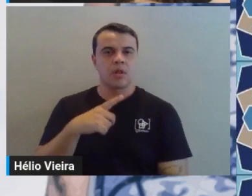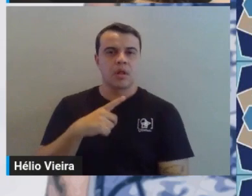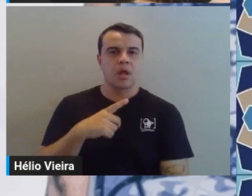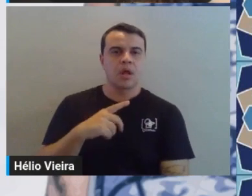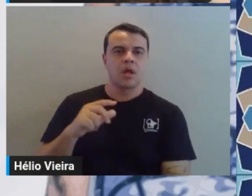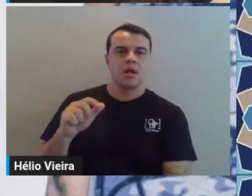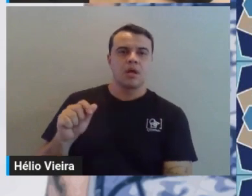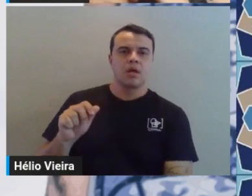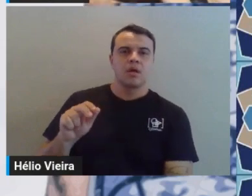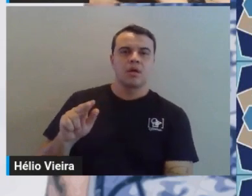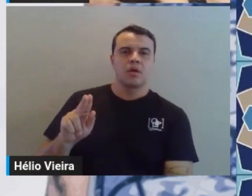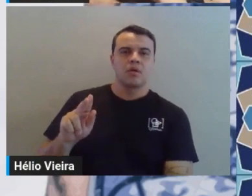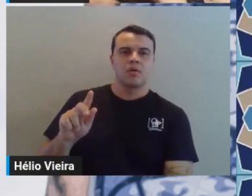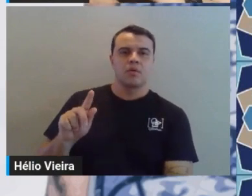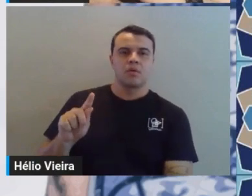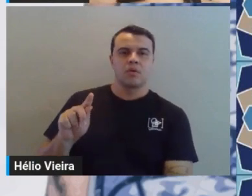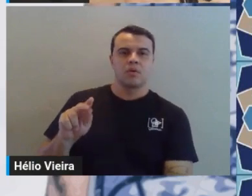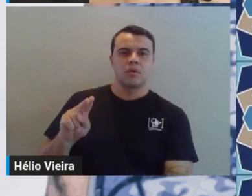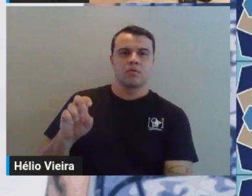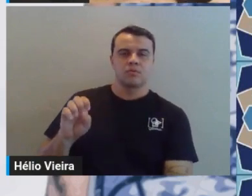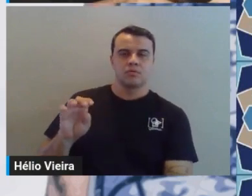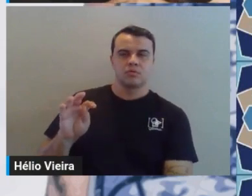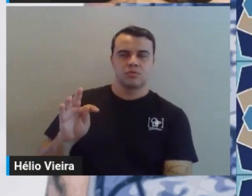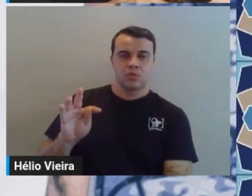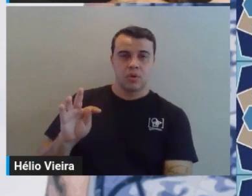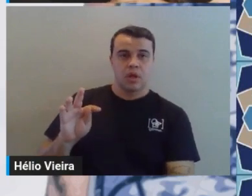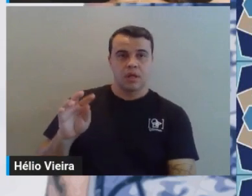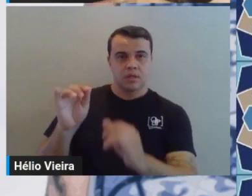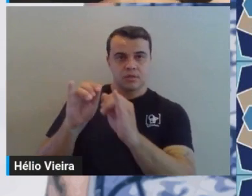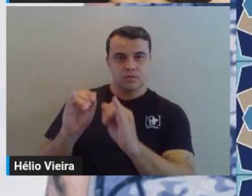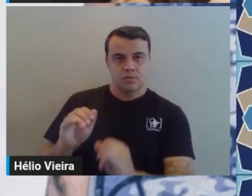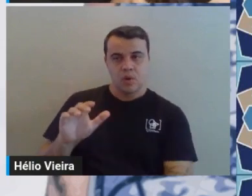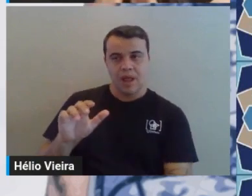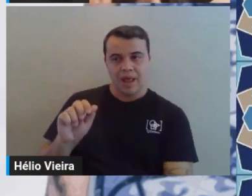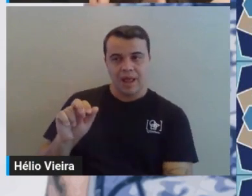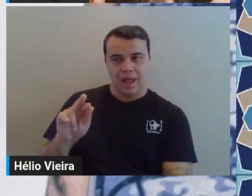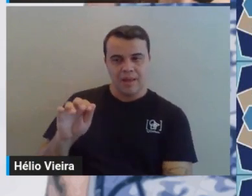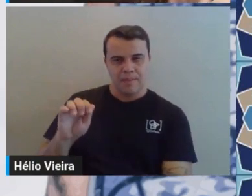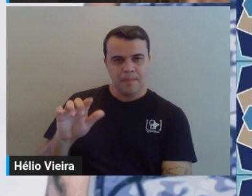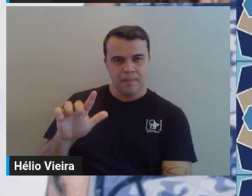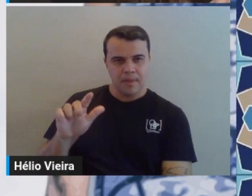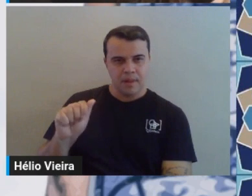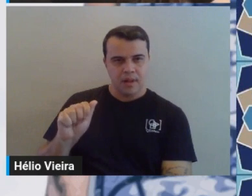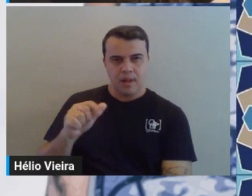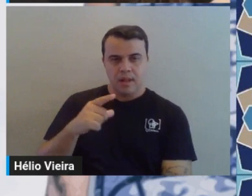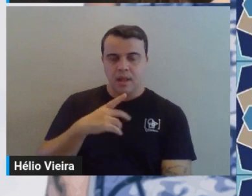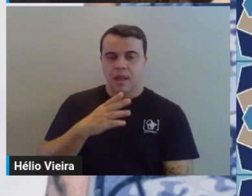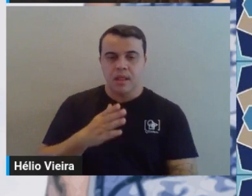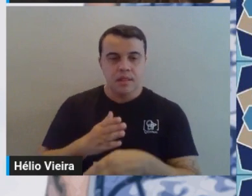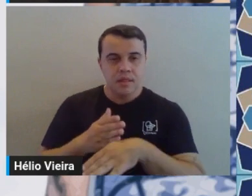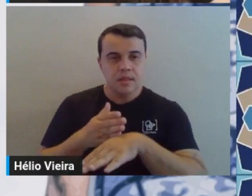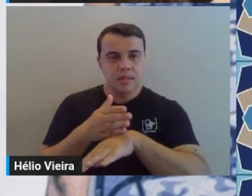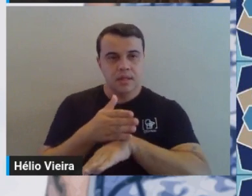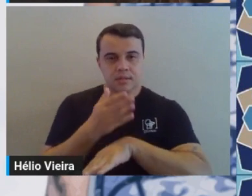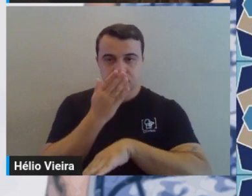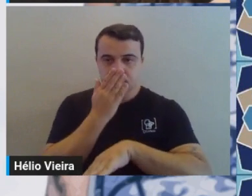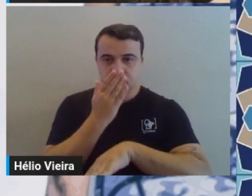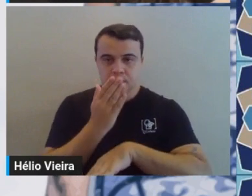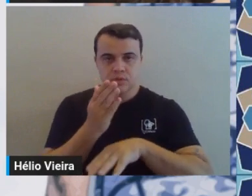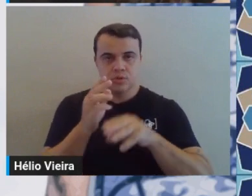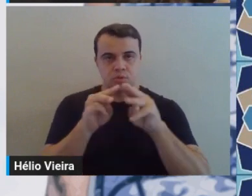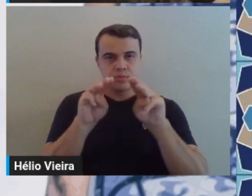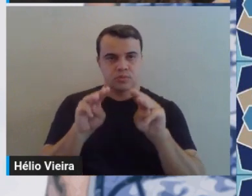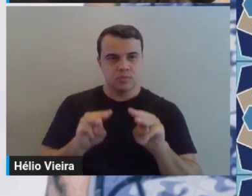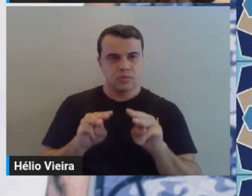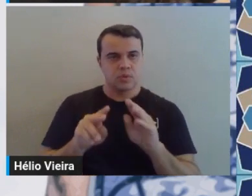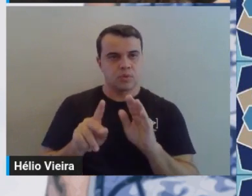Augusto Zamoyski a escultura Carmela, que ela fica bem na entrada do Museu da Pampulha, e é